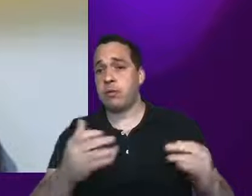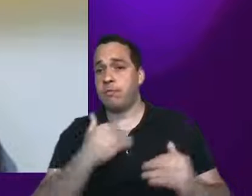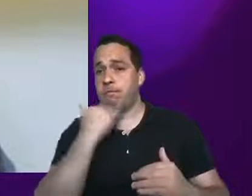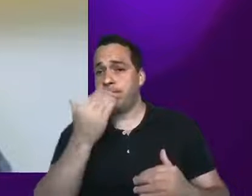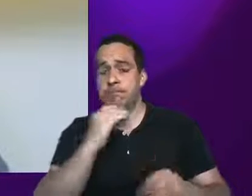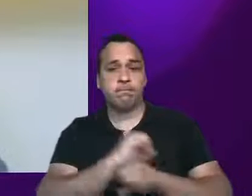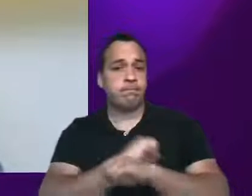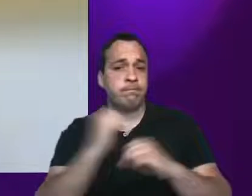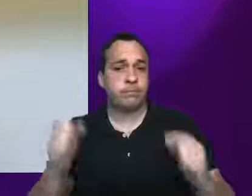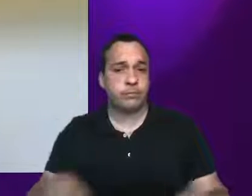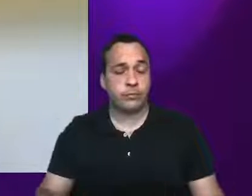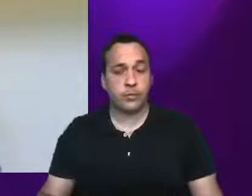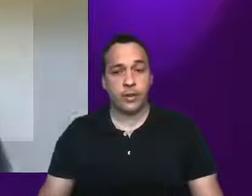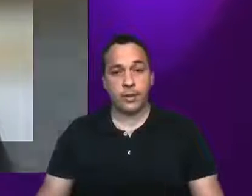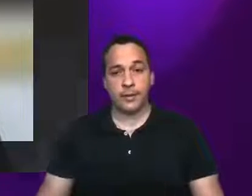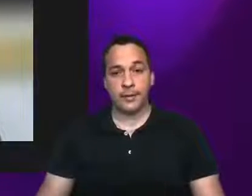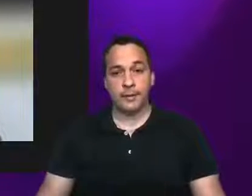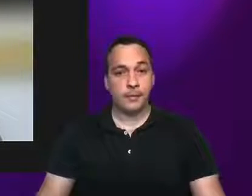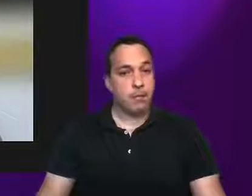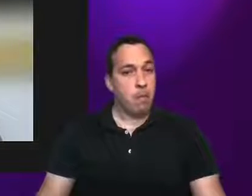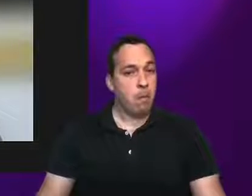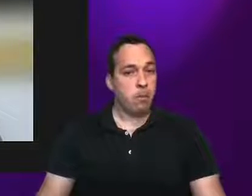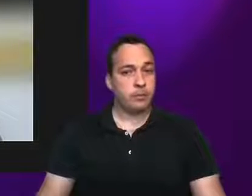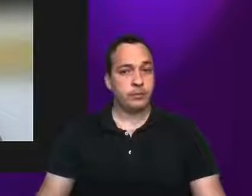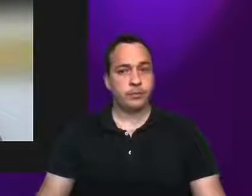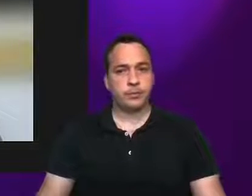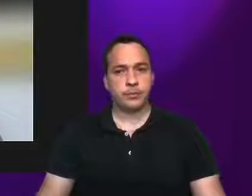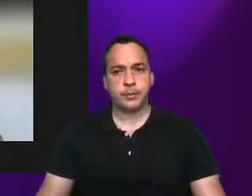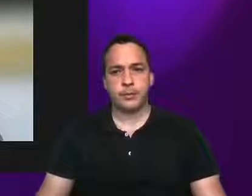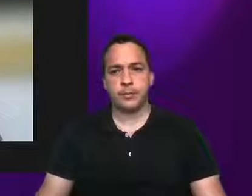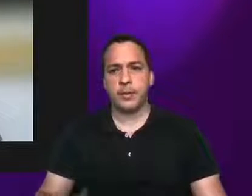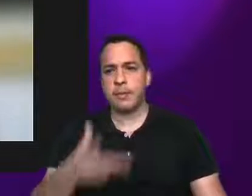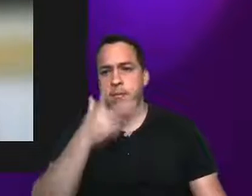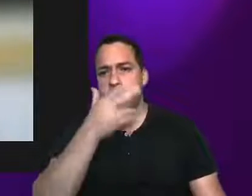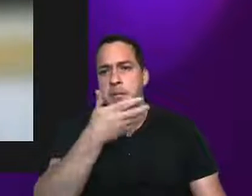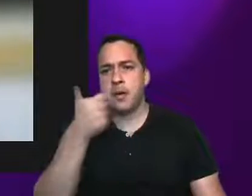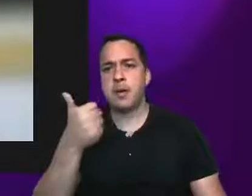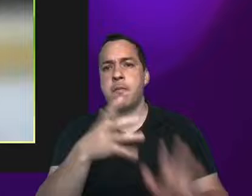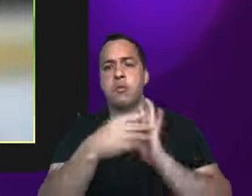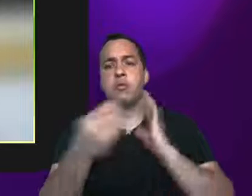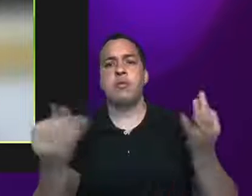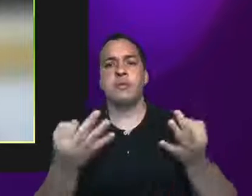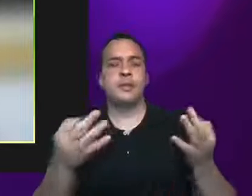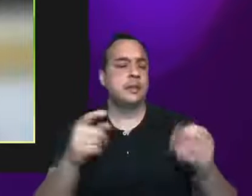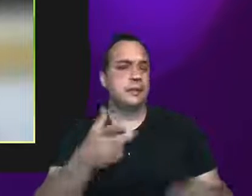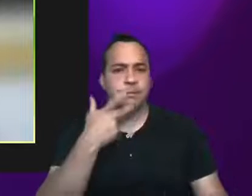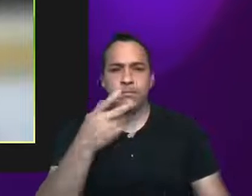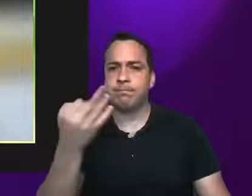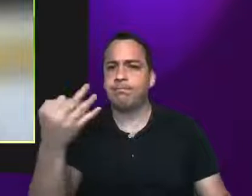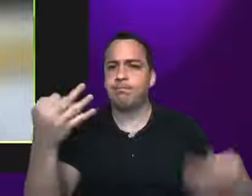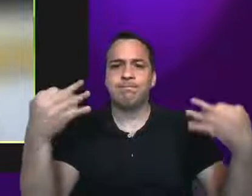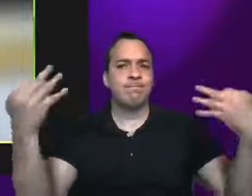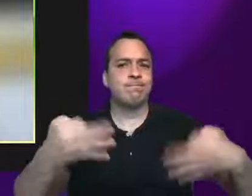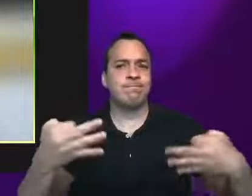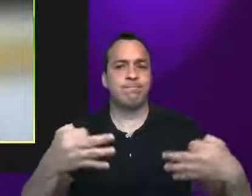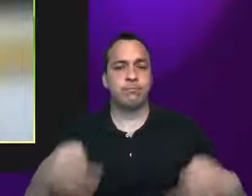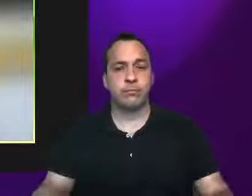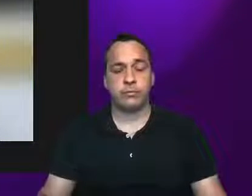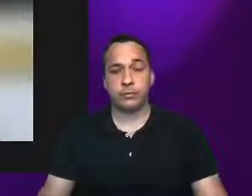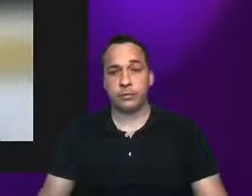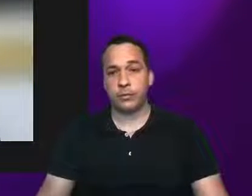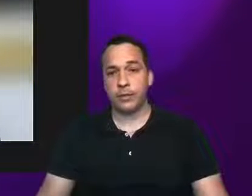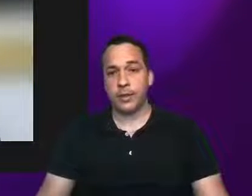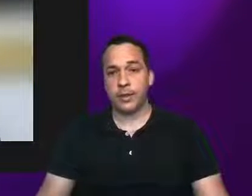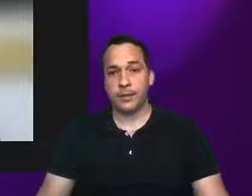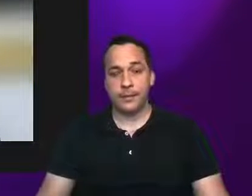O modelo, eu acho que é o modelo ideal, né, Vitor? Porque não tenho dúvida. De parecerista, você